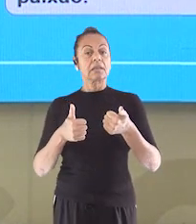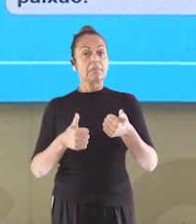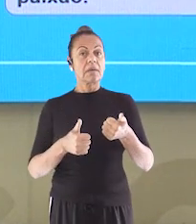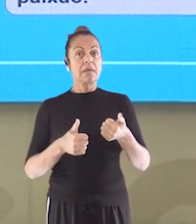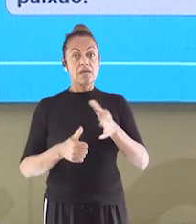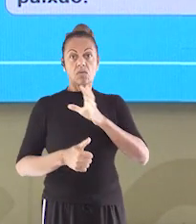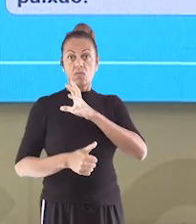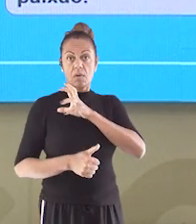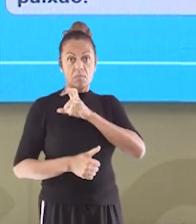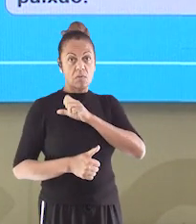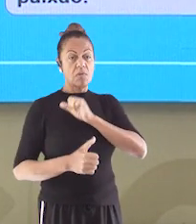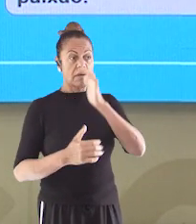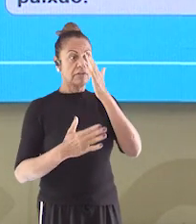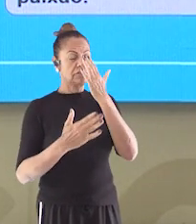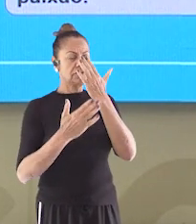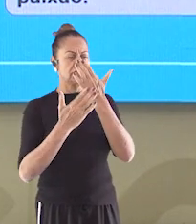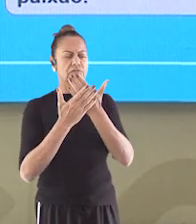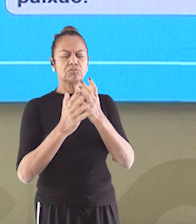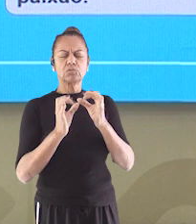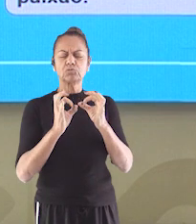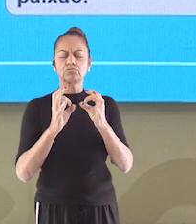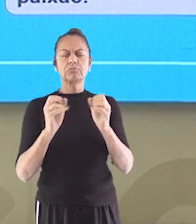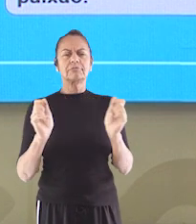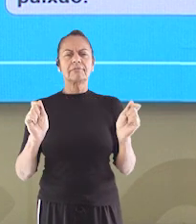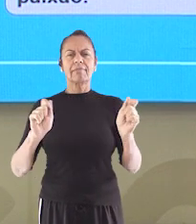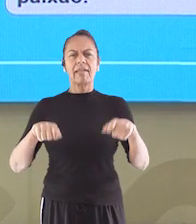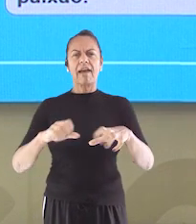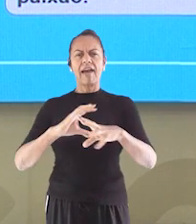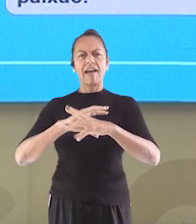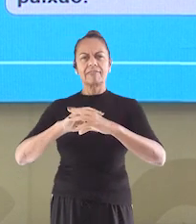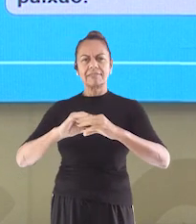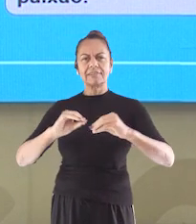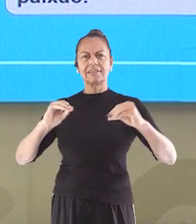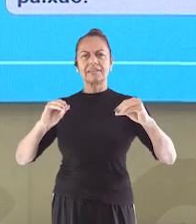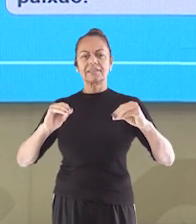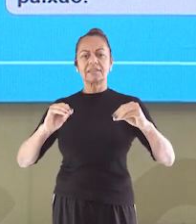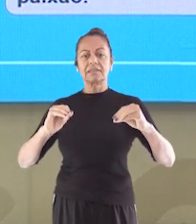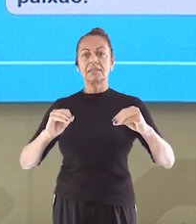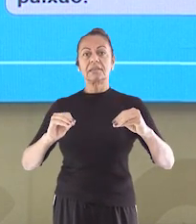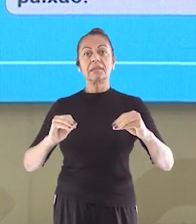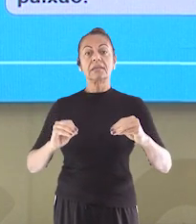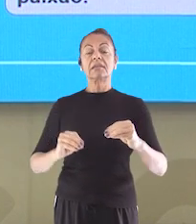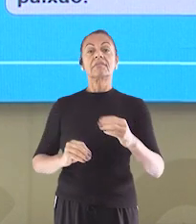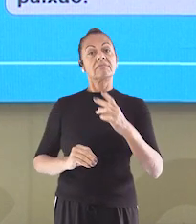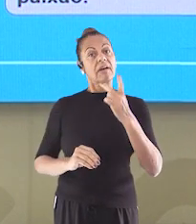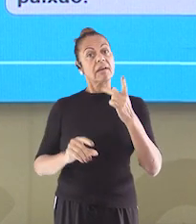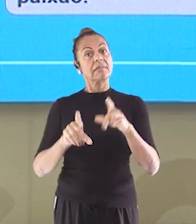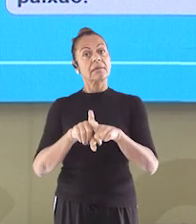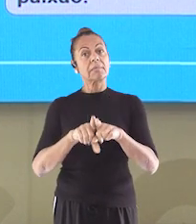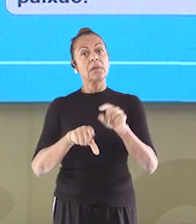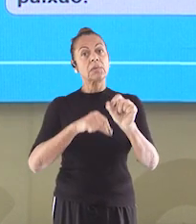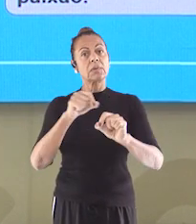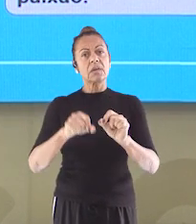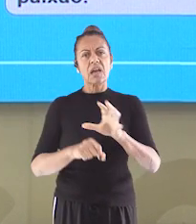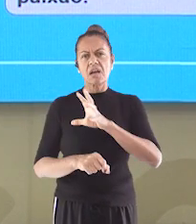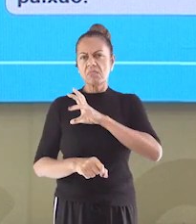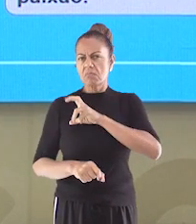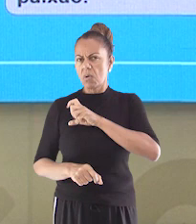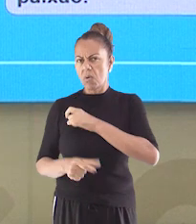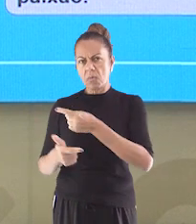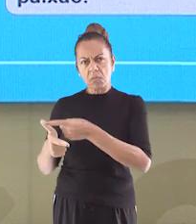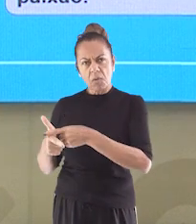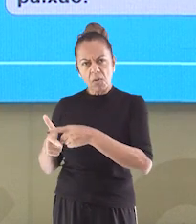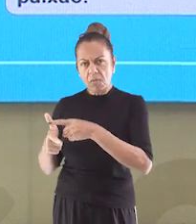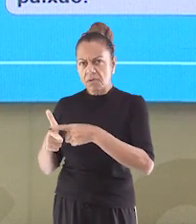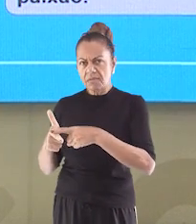cura, Acredito que com o amor tudo pode ser curado. E no final do poema diz que o problema não é o